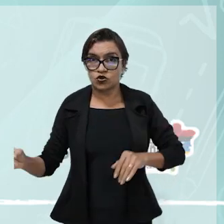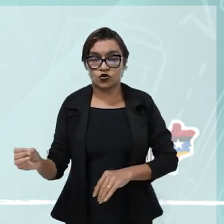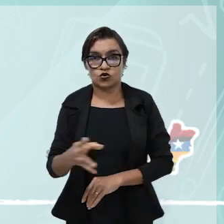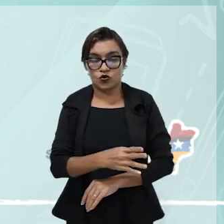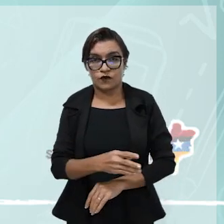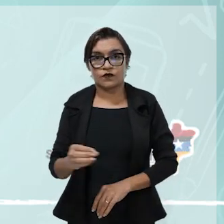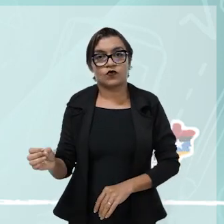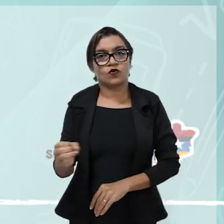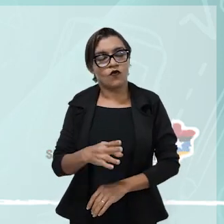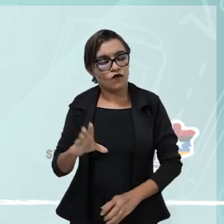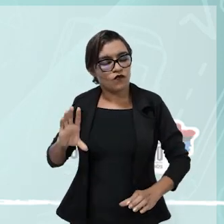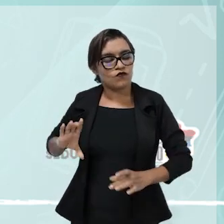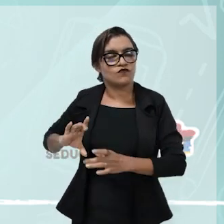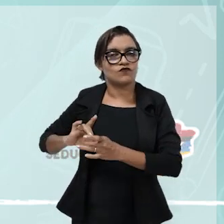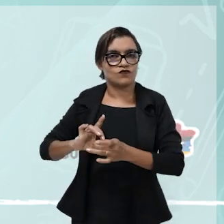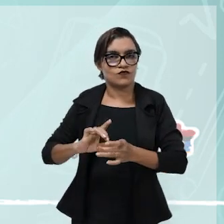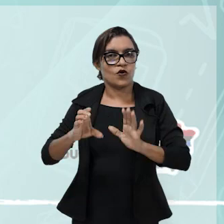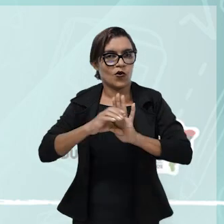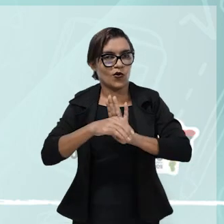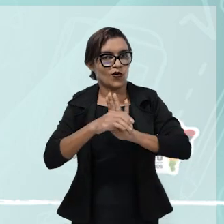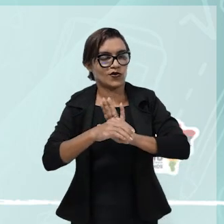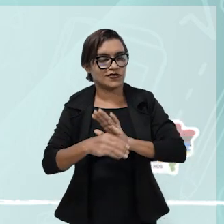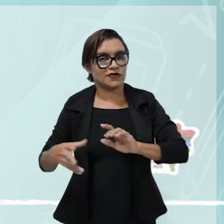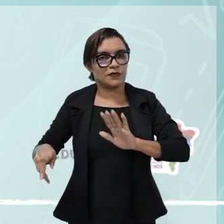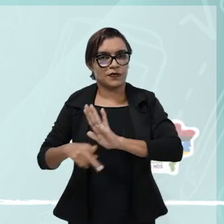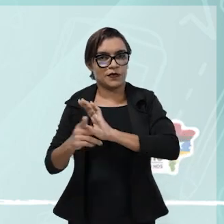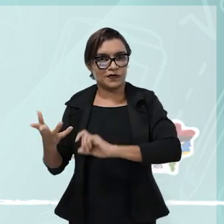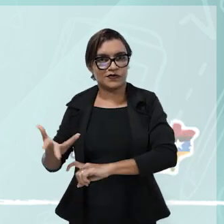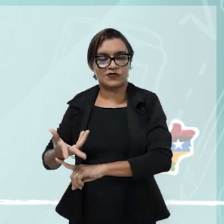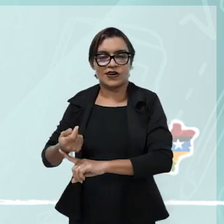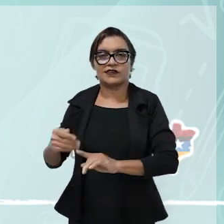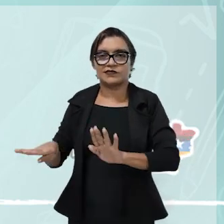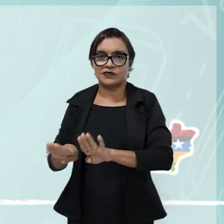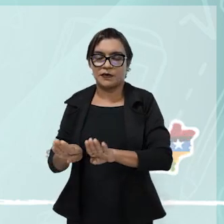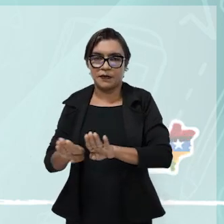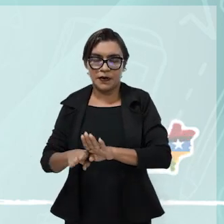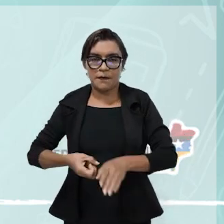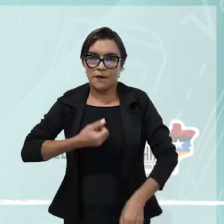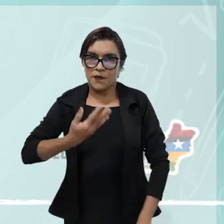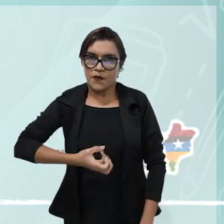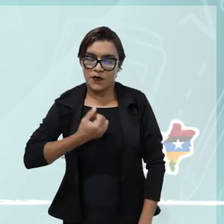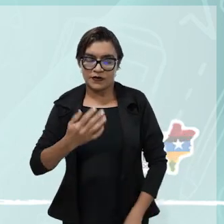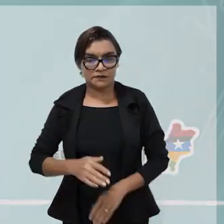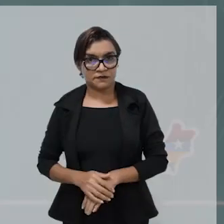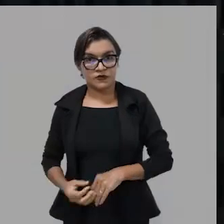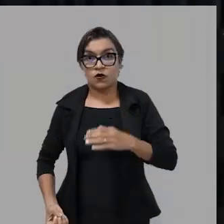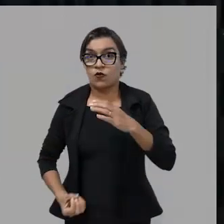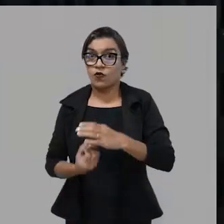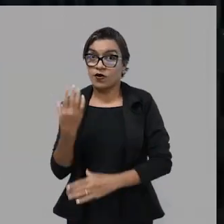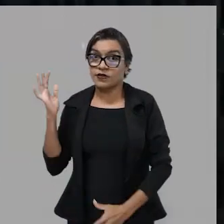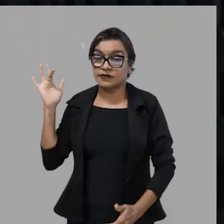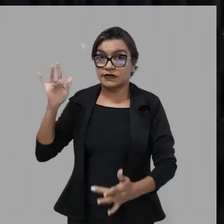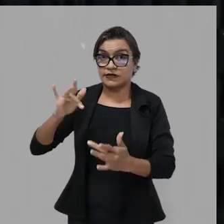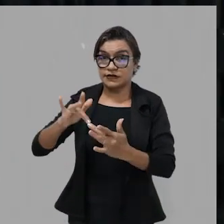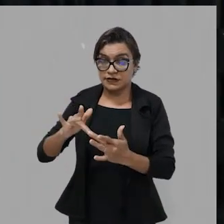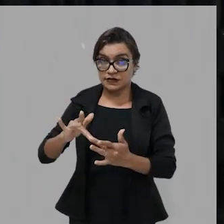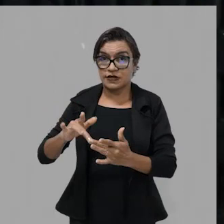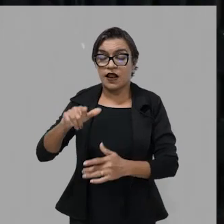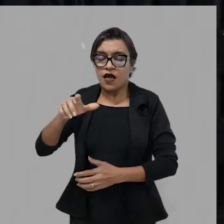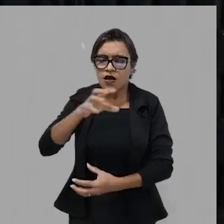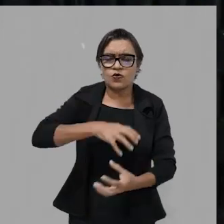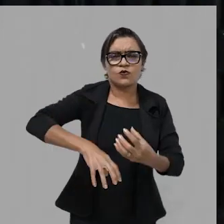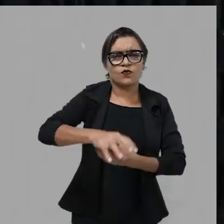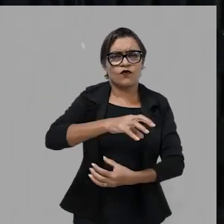Novos conceitos de arte e o novo ideal de poesia. Então, como vocês podem ver, a origem do classicismo vem lá do movimento